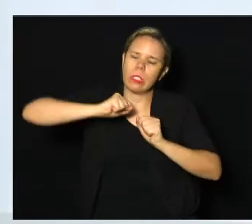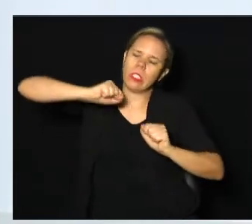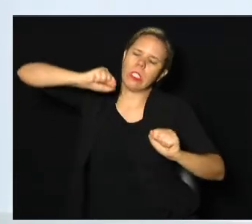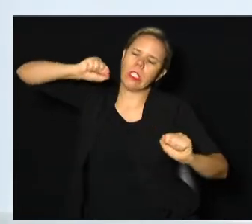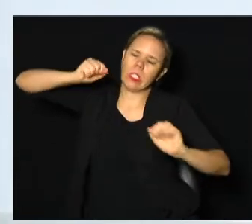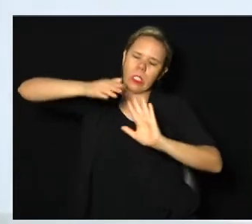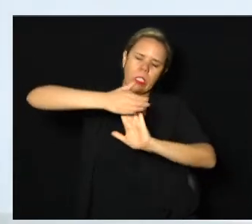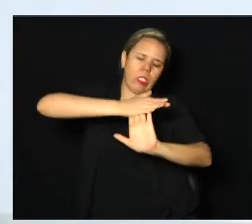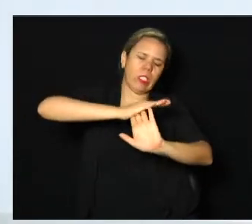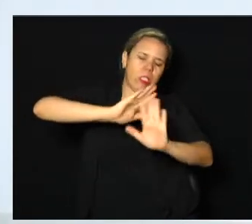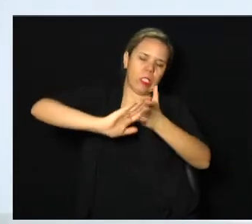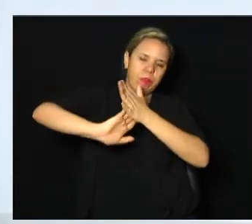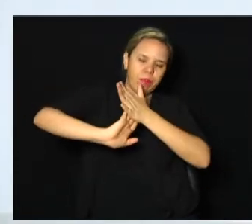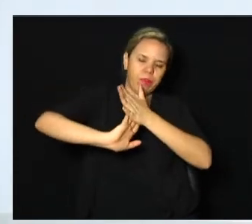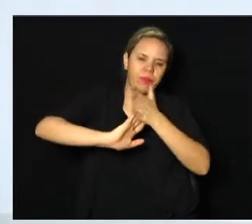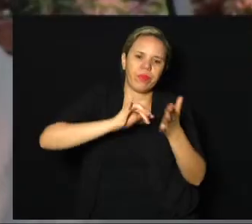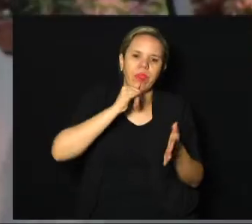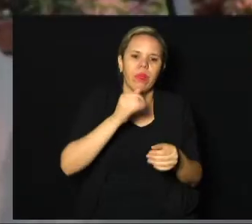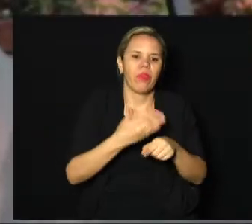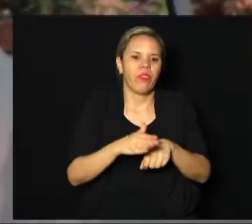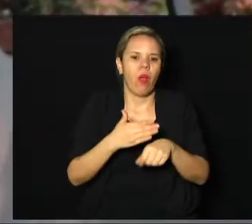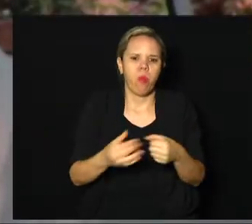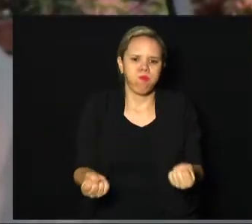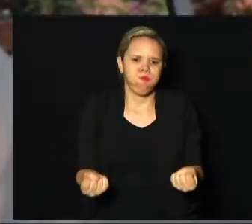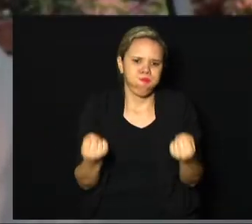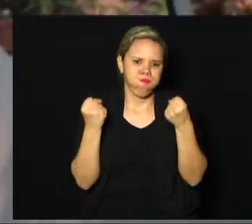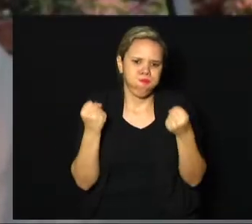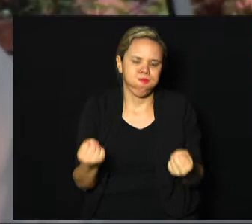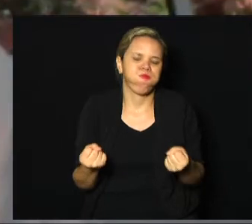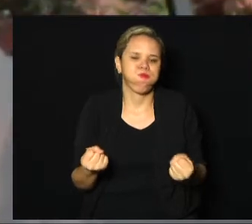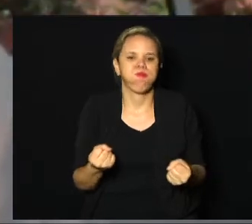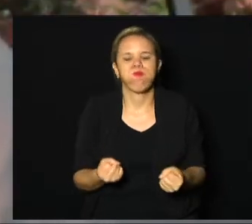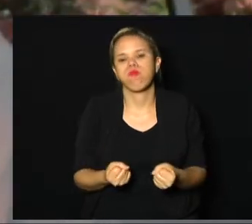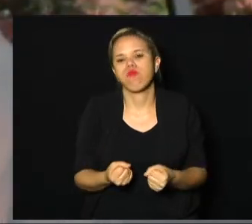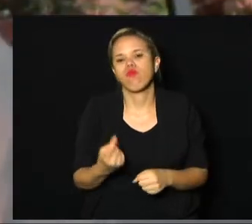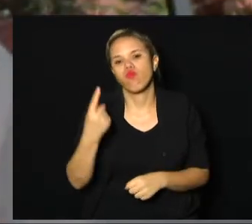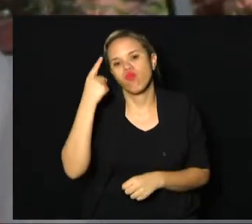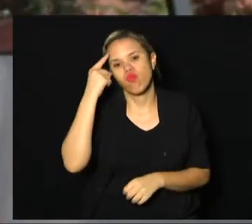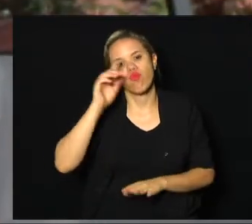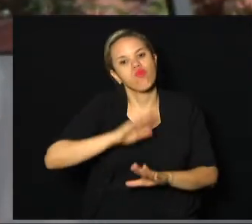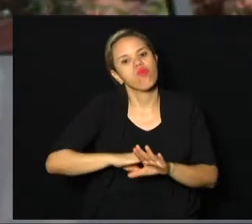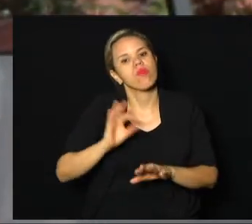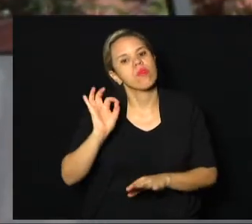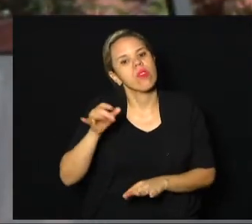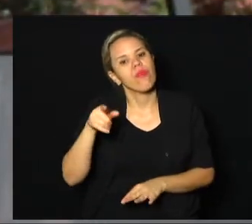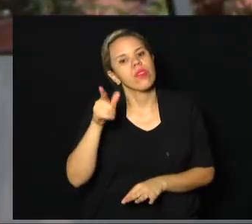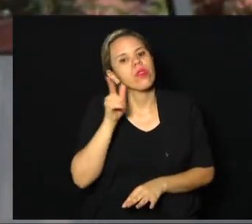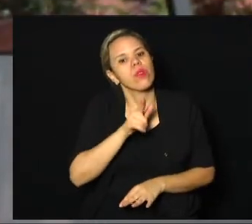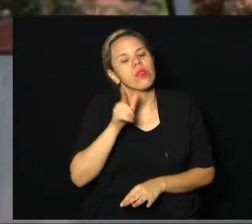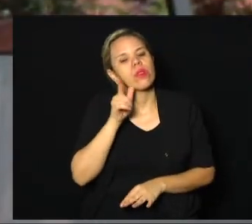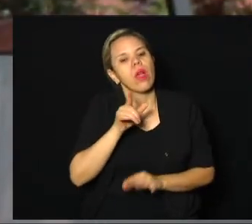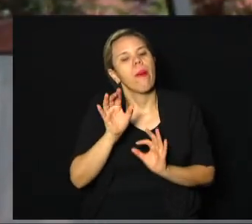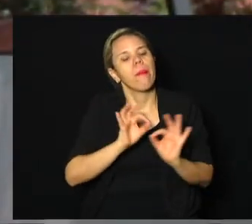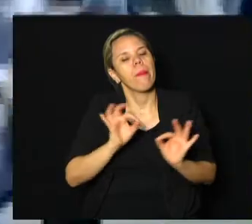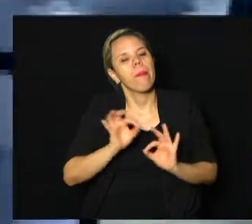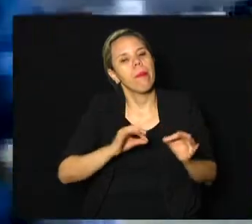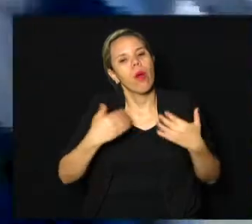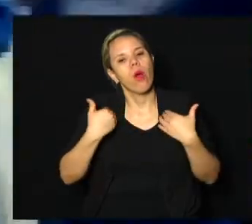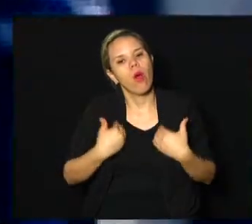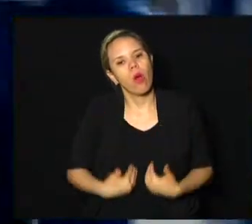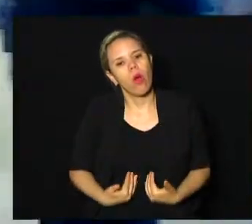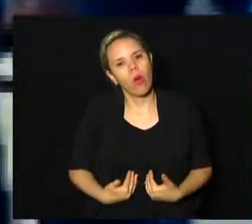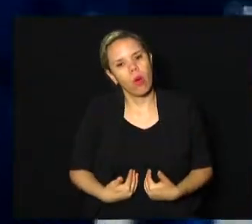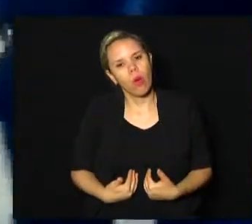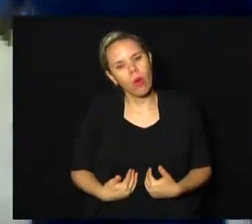uma sobrecarga física por algum motivo no seu dia, o ideal é que você consiga preparar o seu corpo